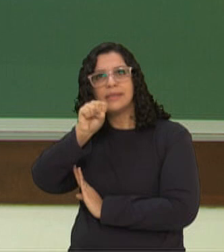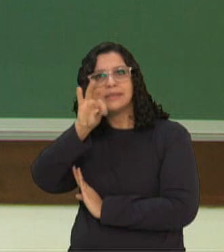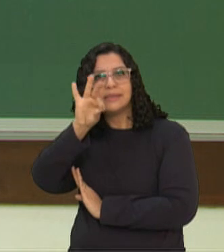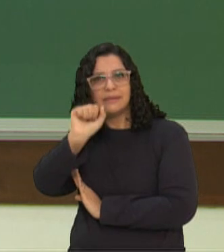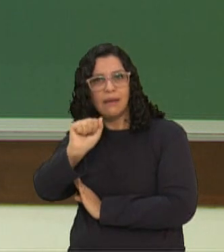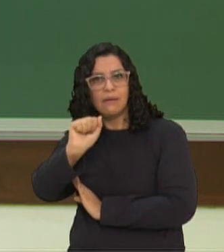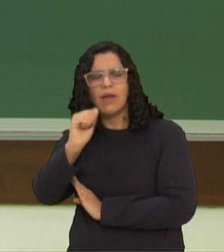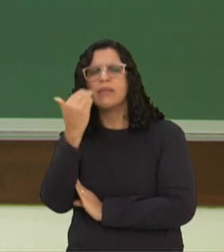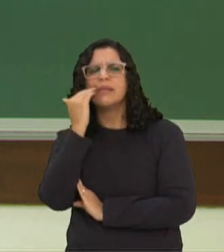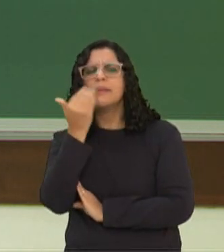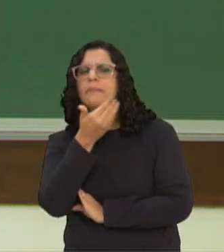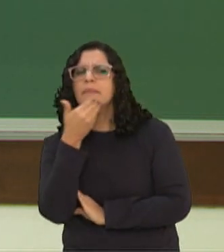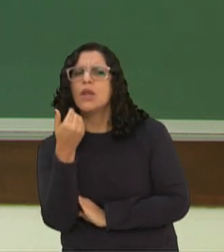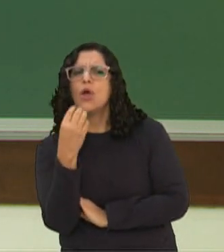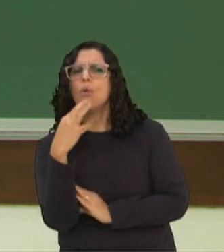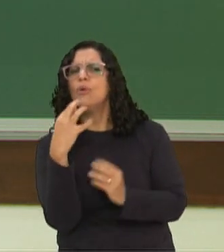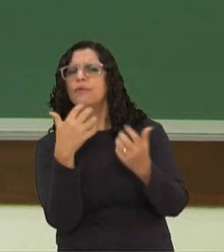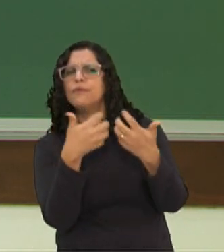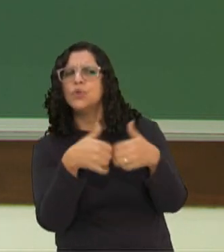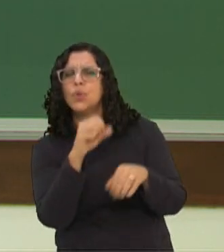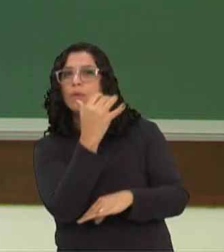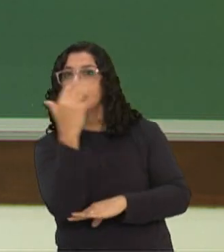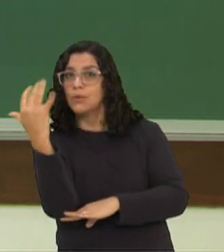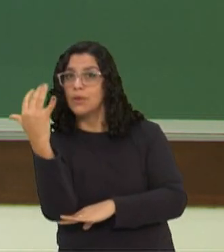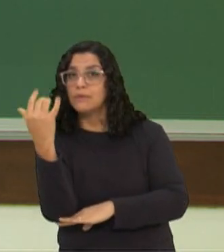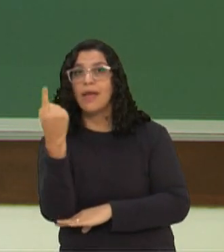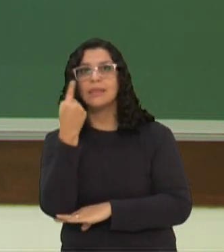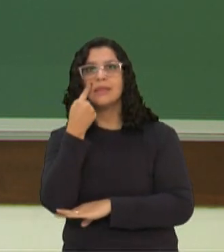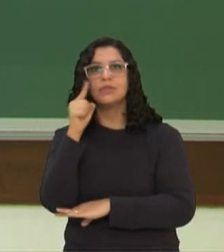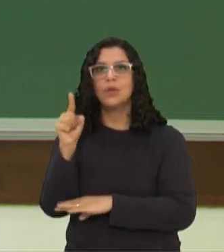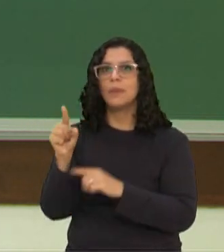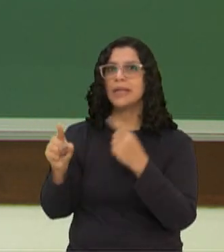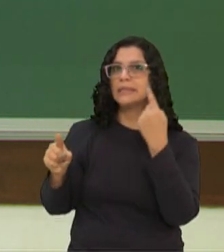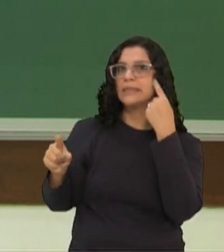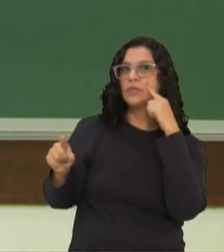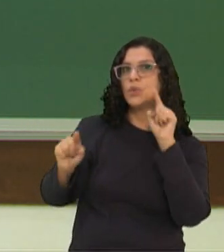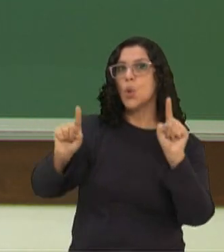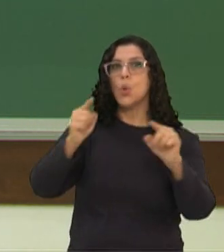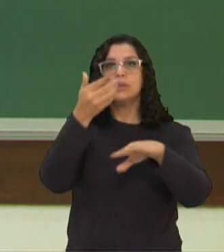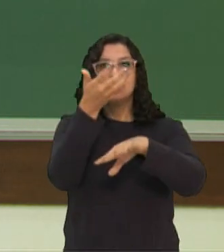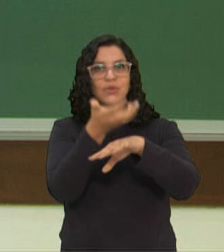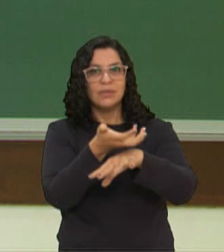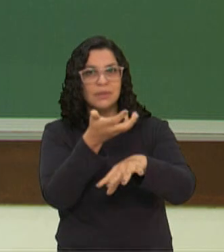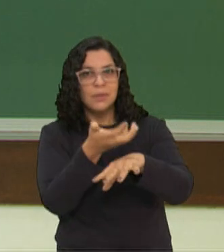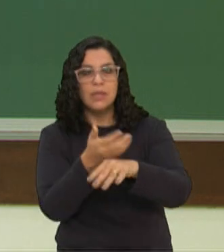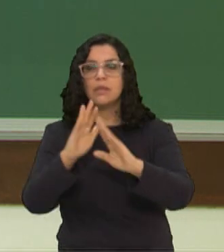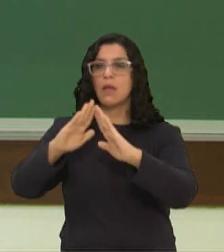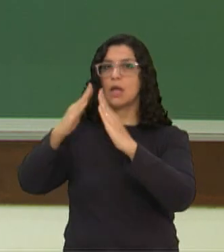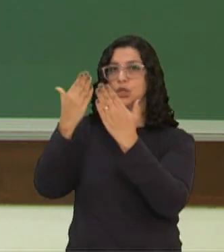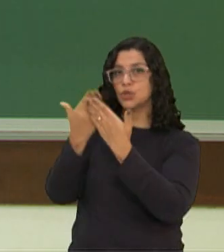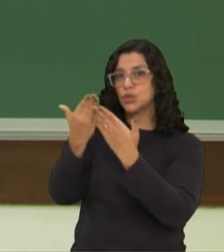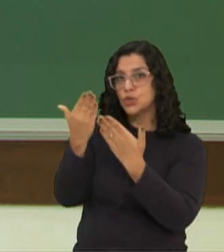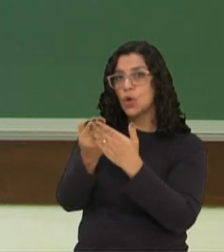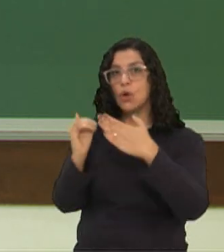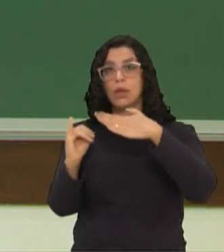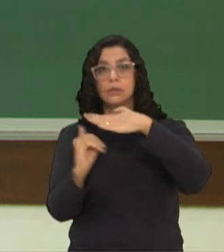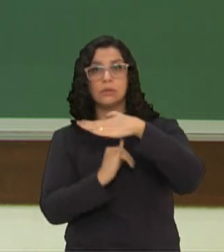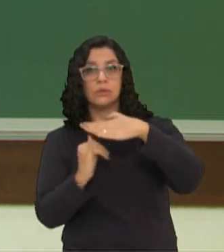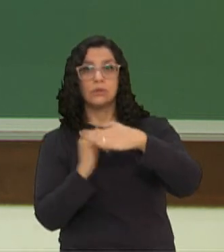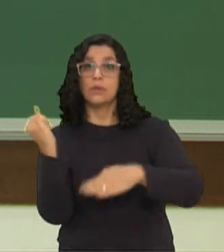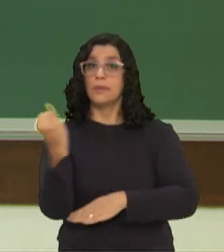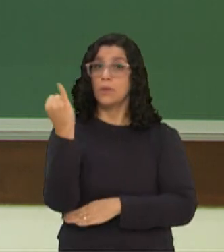melhor a natureza. E ele vai terminar com a descoberta de novas disciplinas, escolas e instituições muito importantes para a